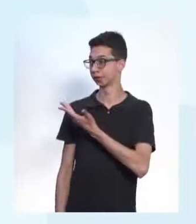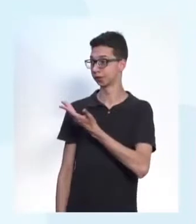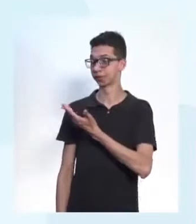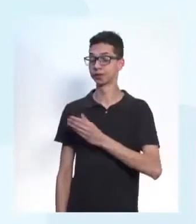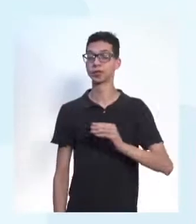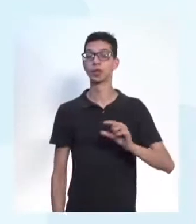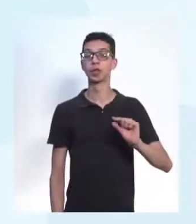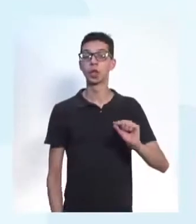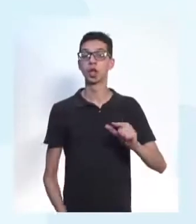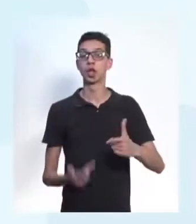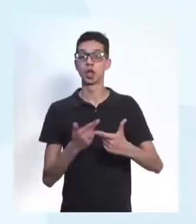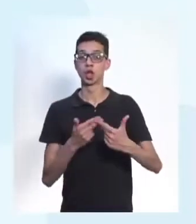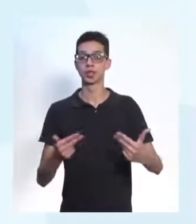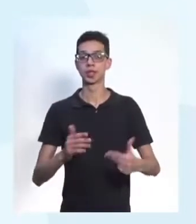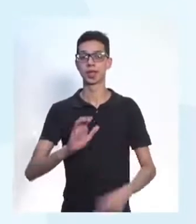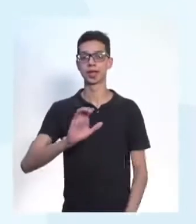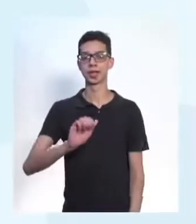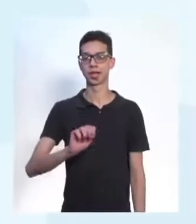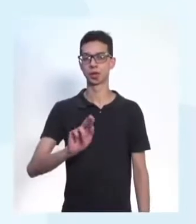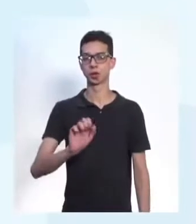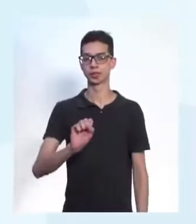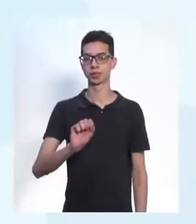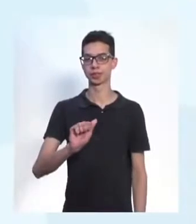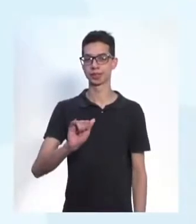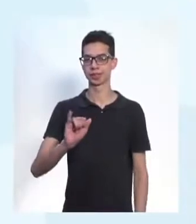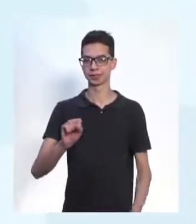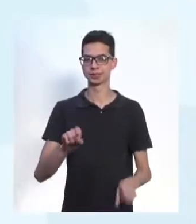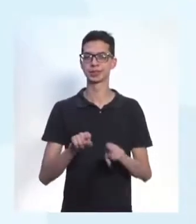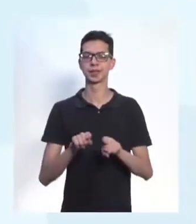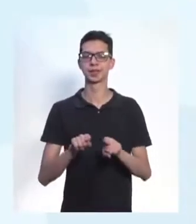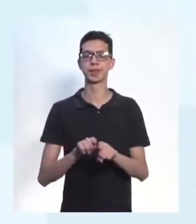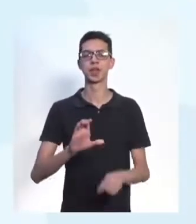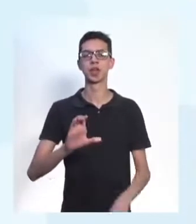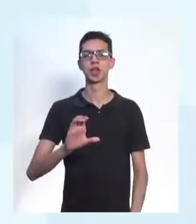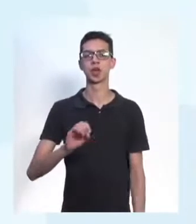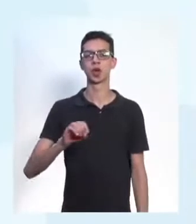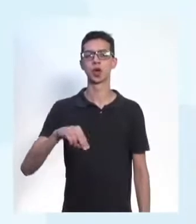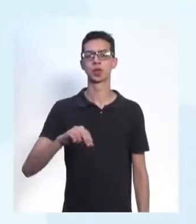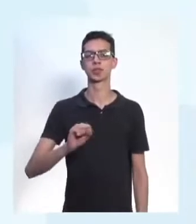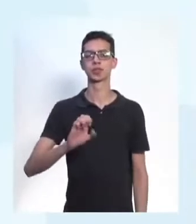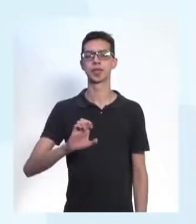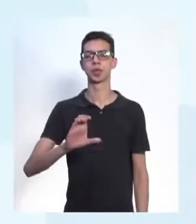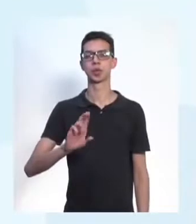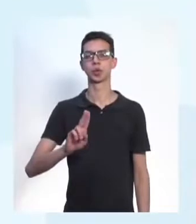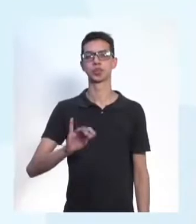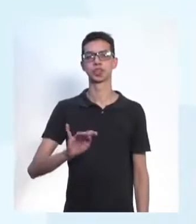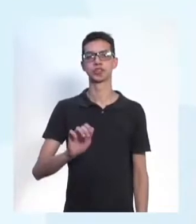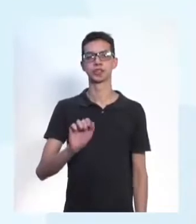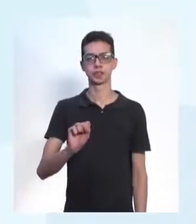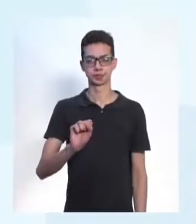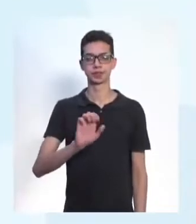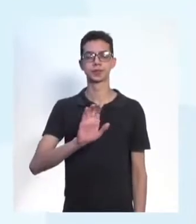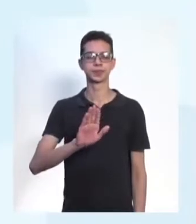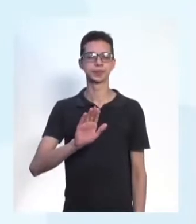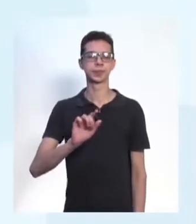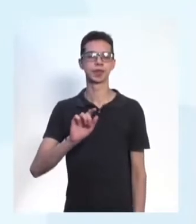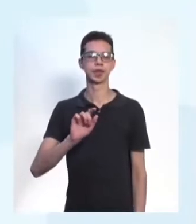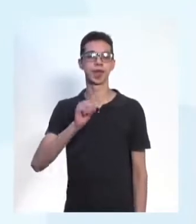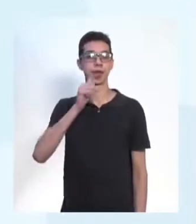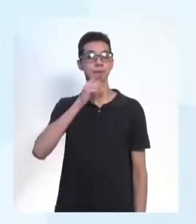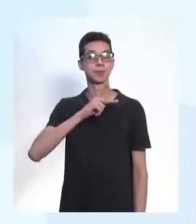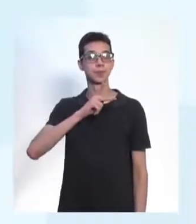às consecutivas. E aí a professora vai colocar para a gente aqui, ó, porque a letra